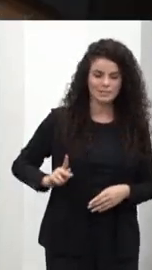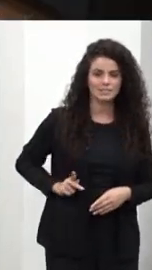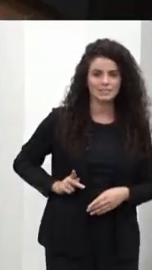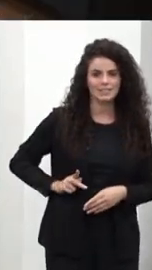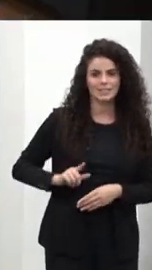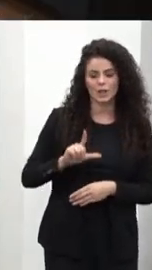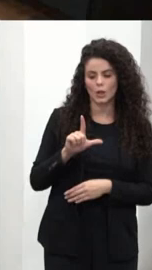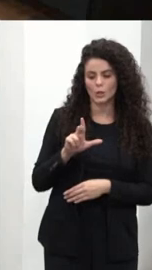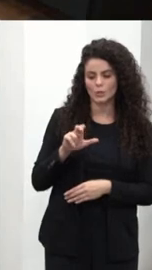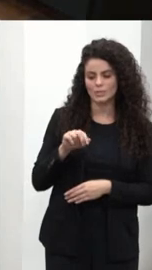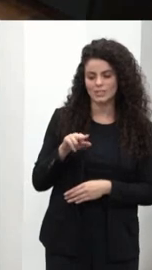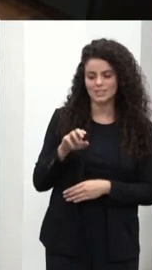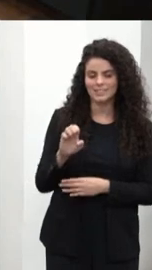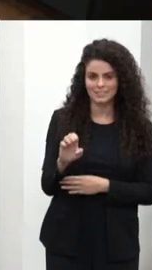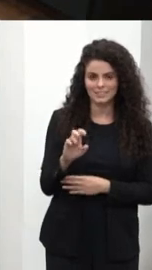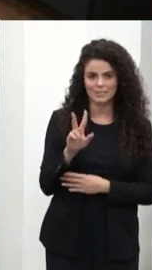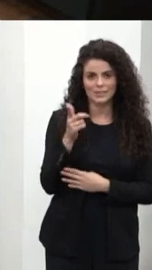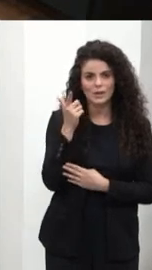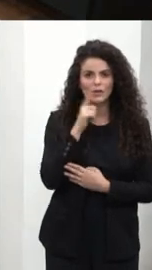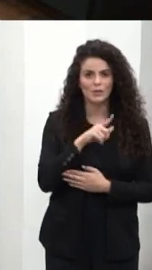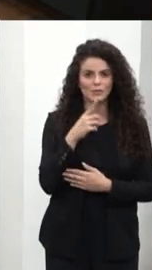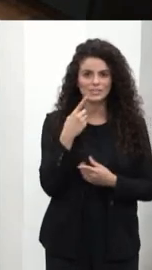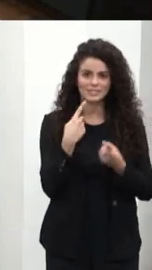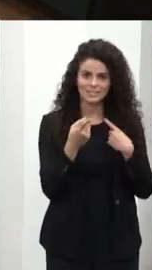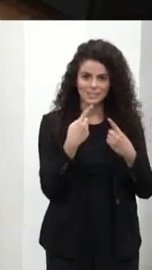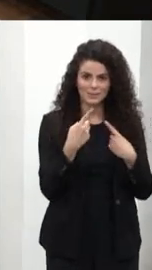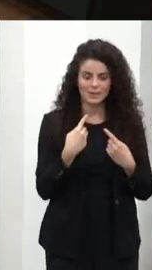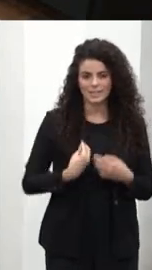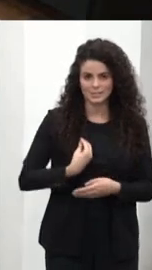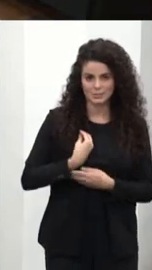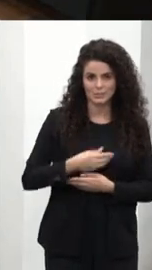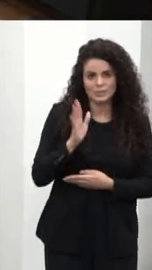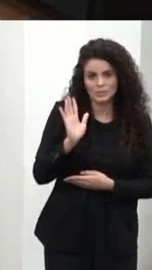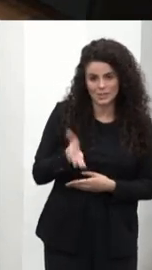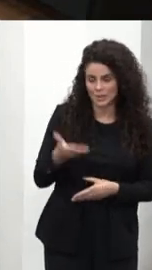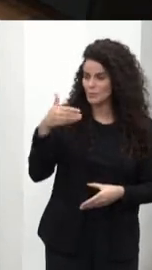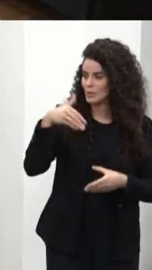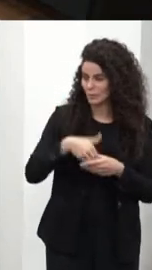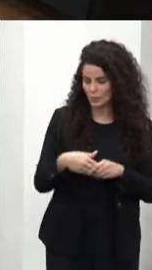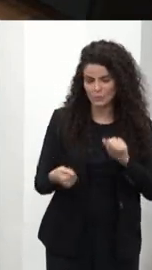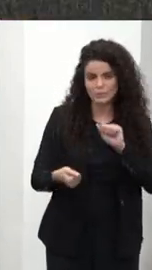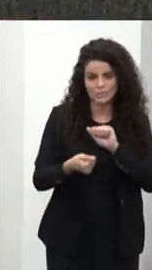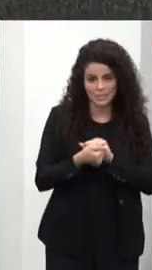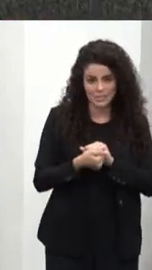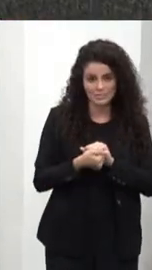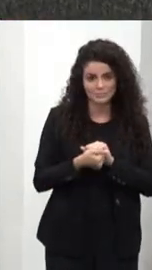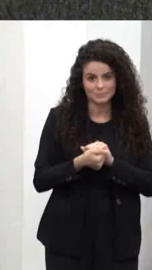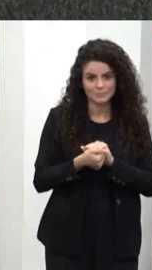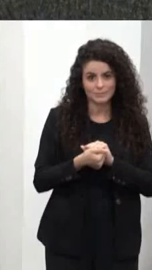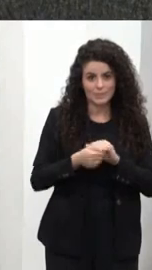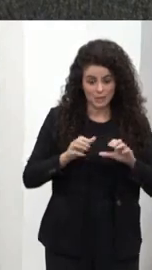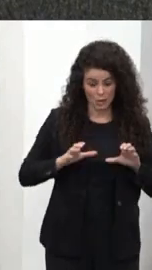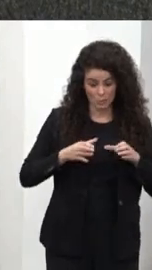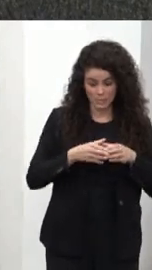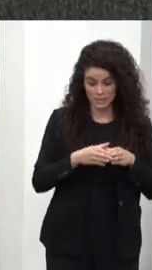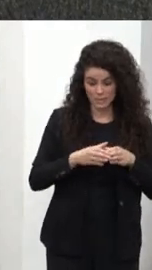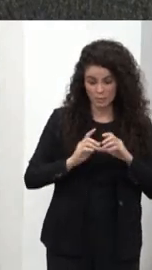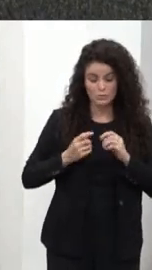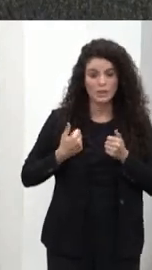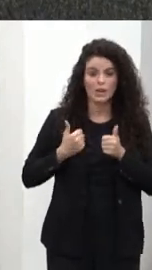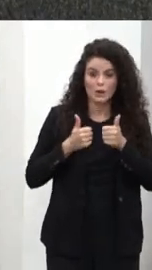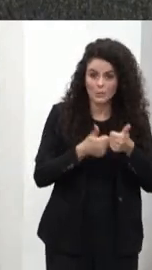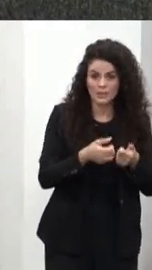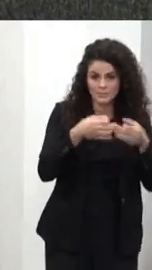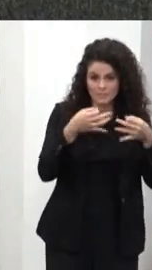carminat a gente vai ter é esse debate sempre presente já tem meu voto para construção da comissão de acompanhamento Com certeza